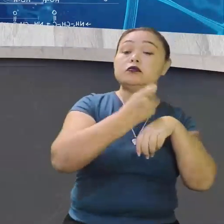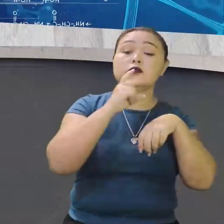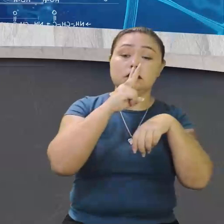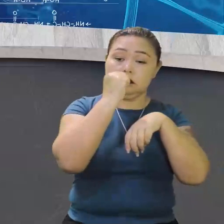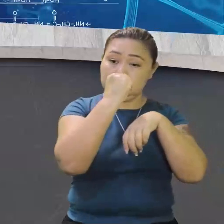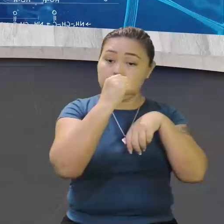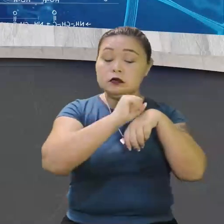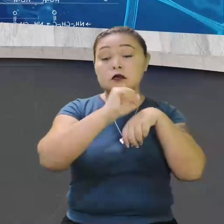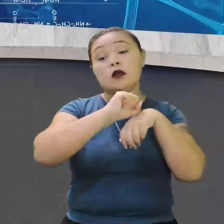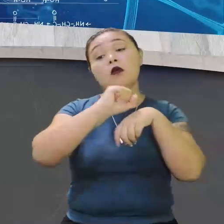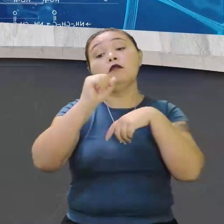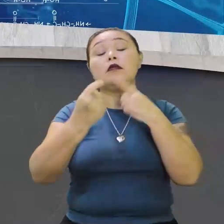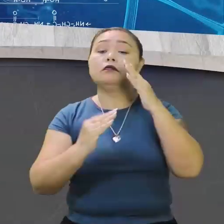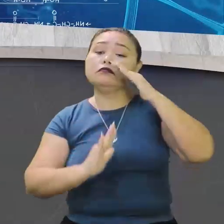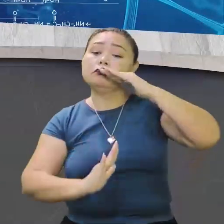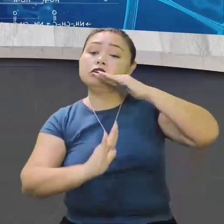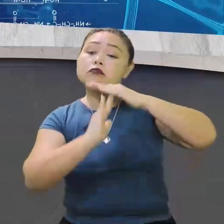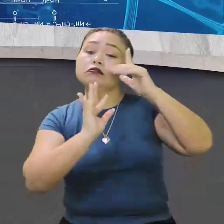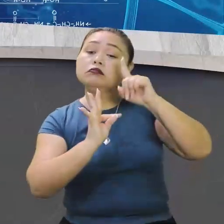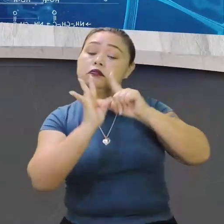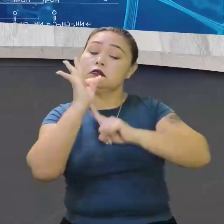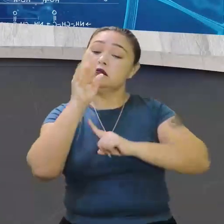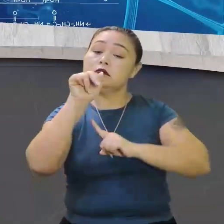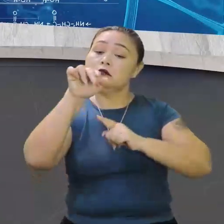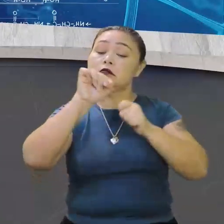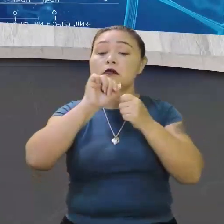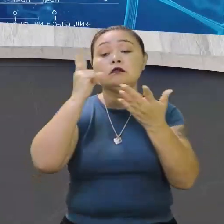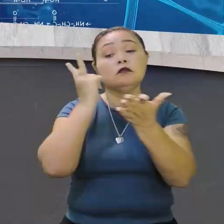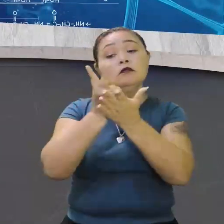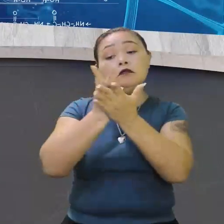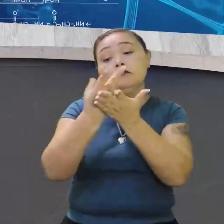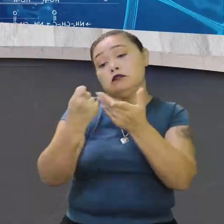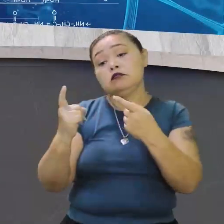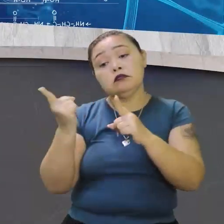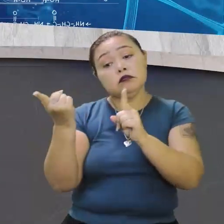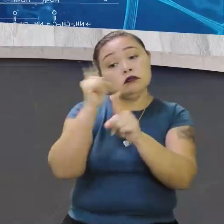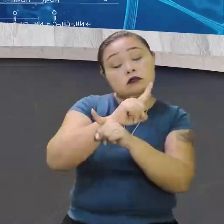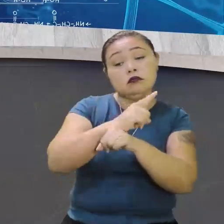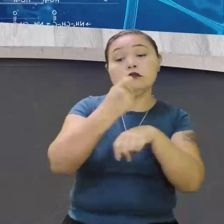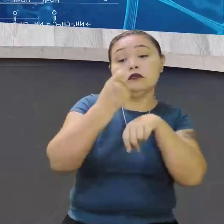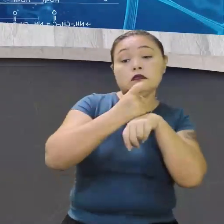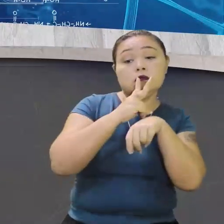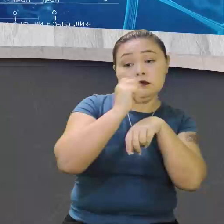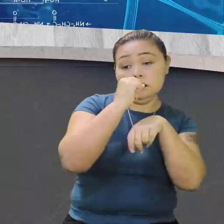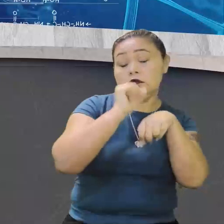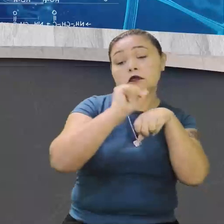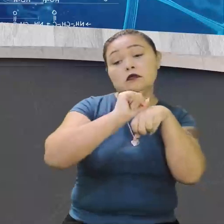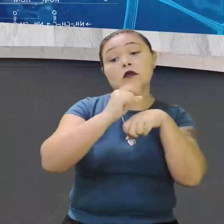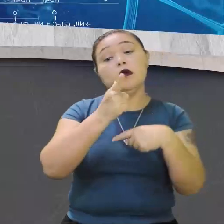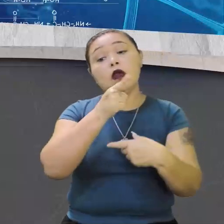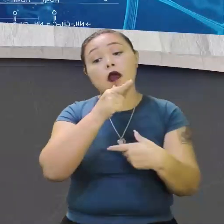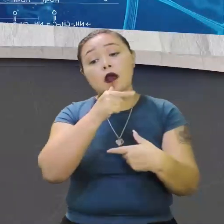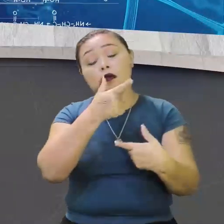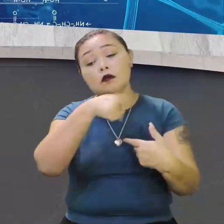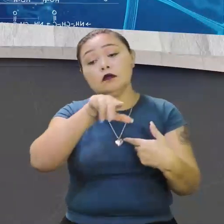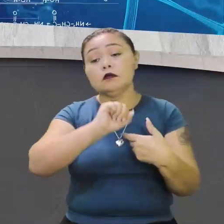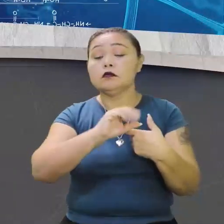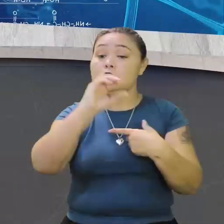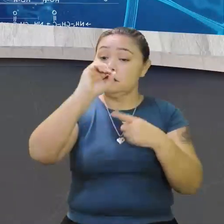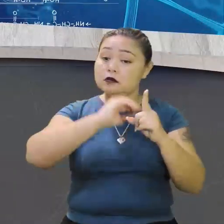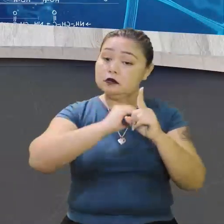temperatura de fusão é a mesma temperatura da solidificação, que a gente chama de vice-versa. No caso da água, 0